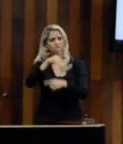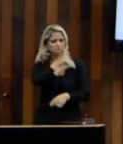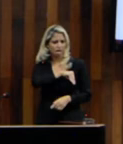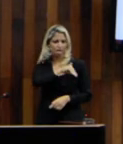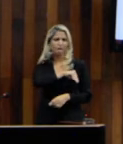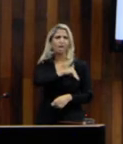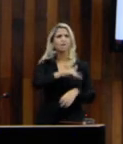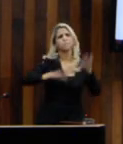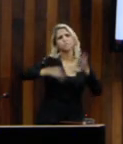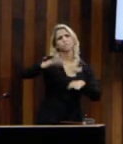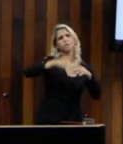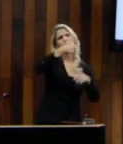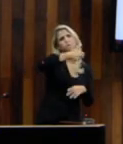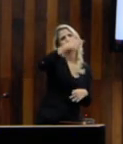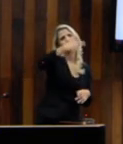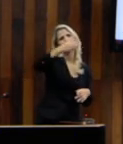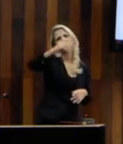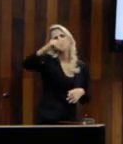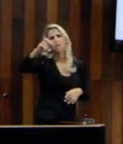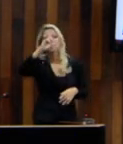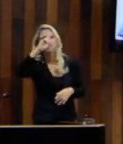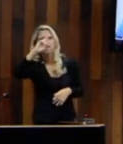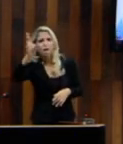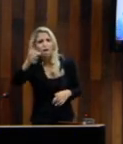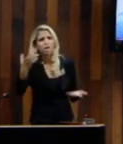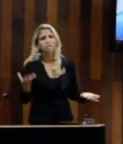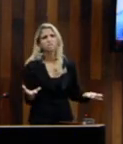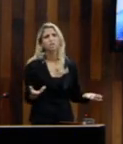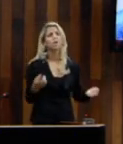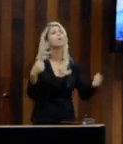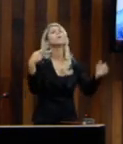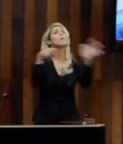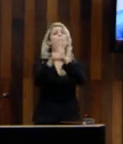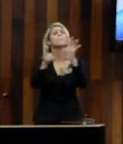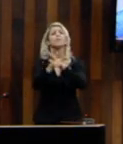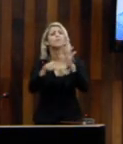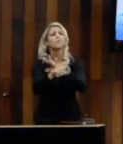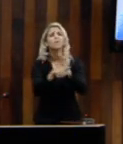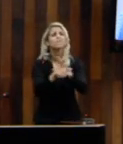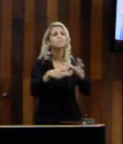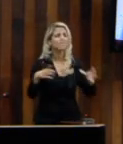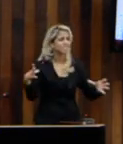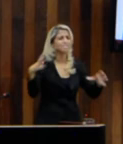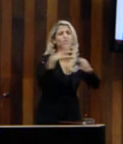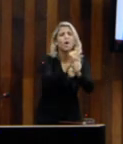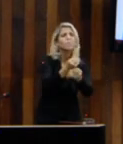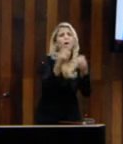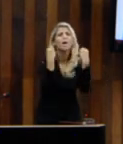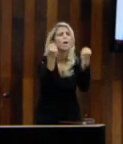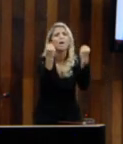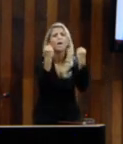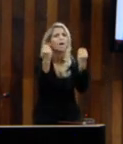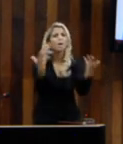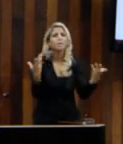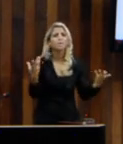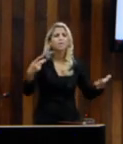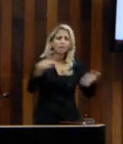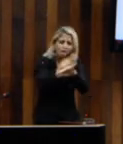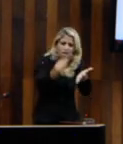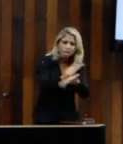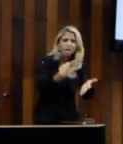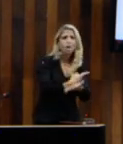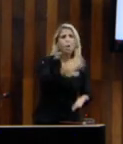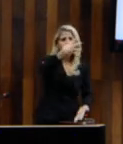reais. Opa. Que conta é essa, Jefferson? Colocando a vida em risco. Que conta é essa?